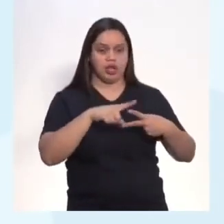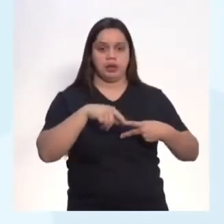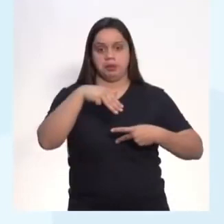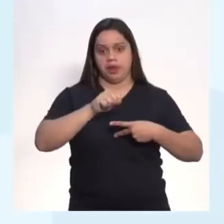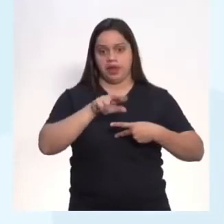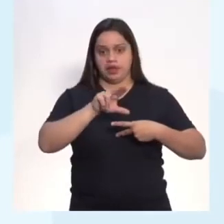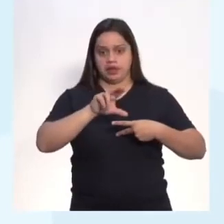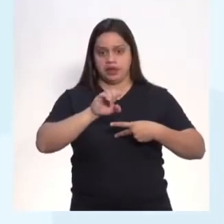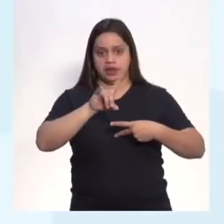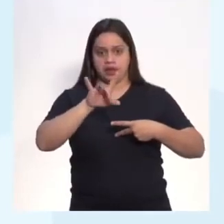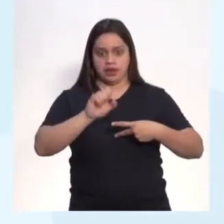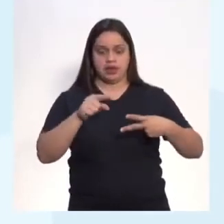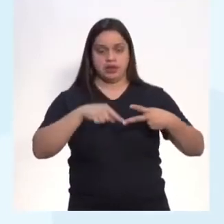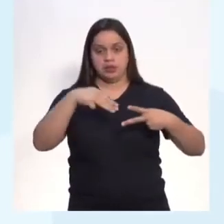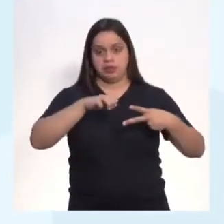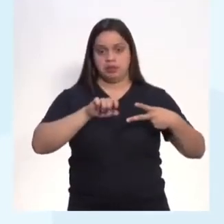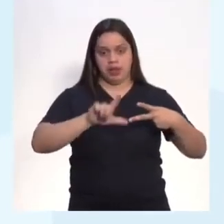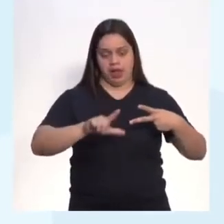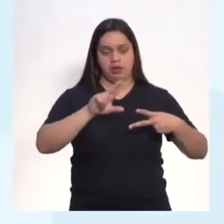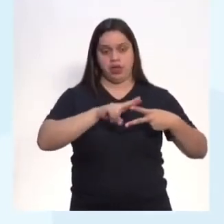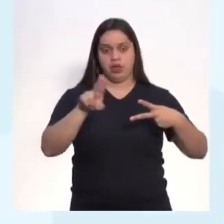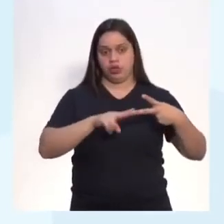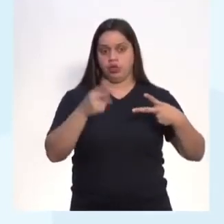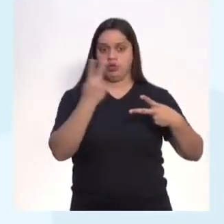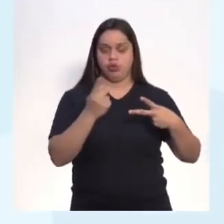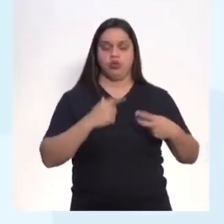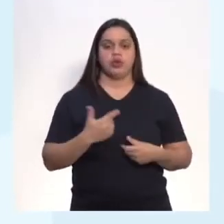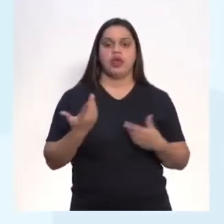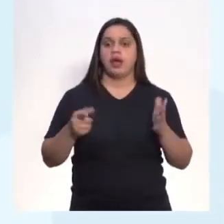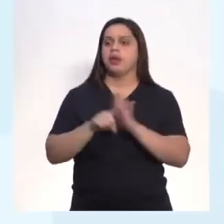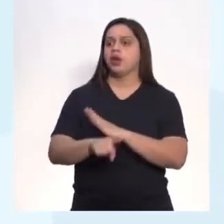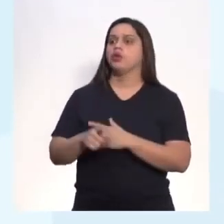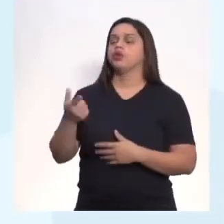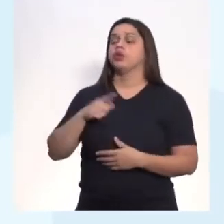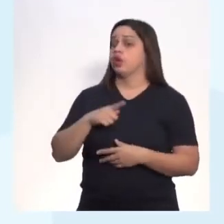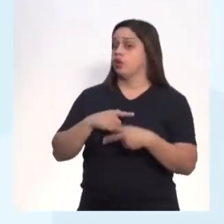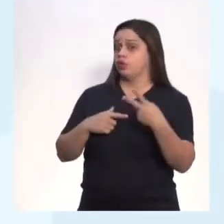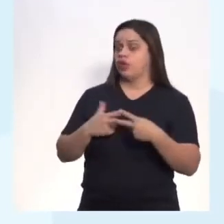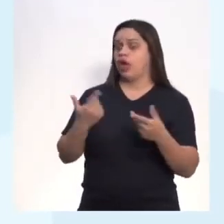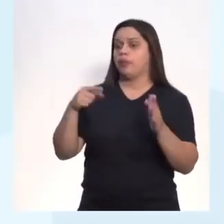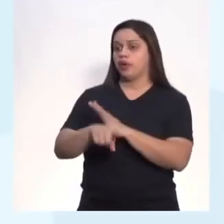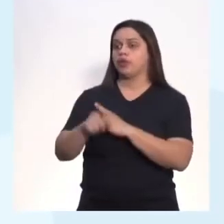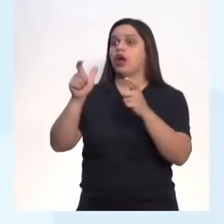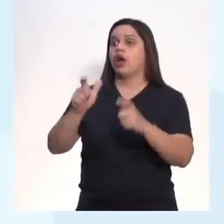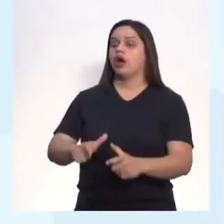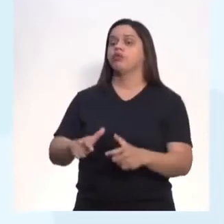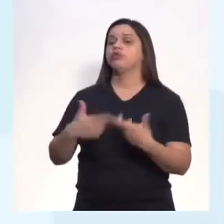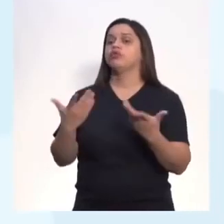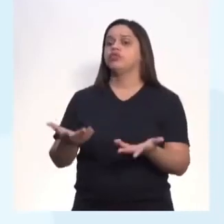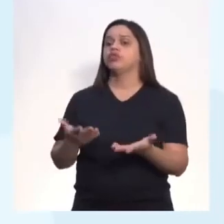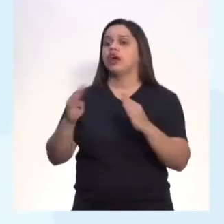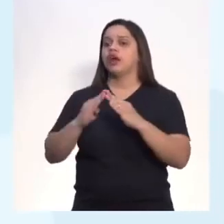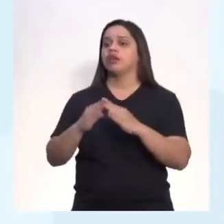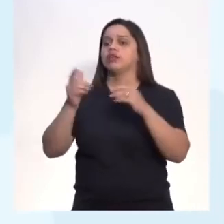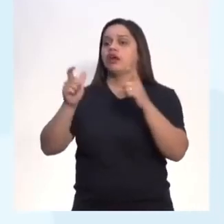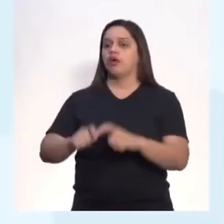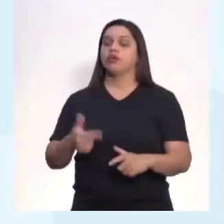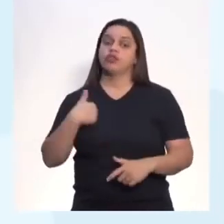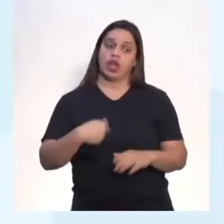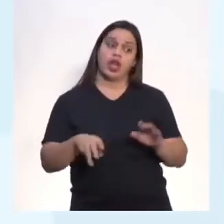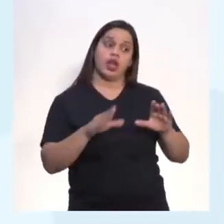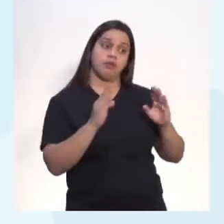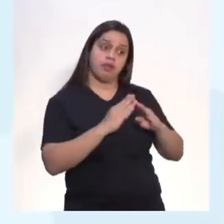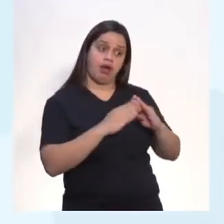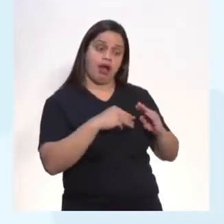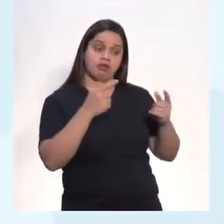se eu falo assim, Mônica, onde que você mora? Eu moro em Santana. Mas aí você vai falar da localidade, né? Então, assim,